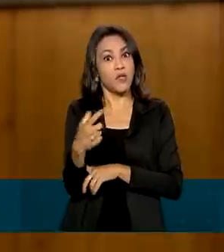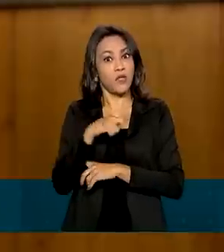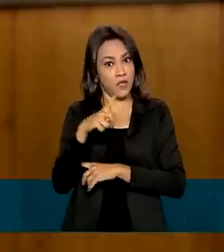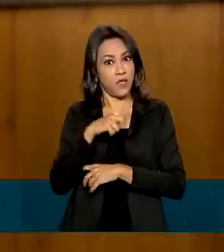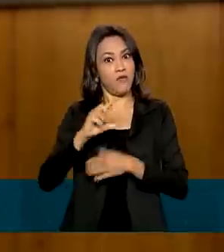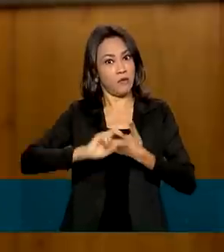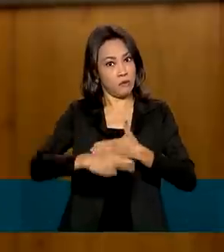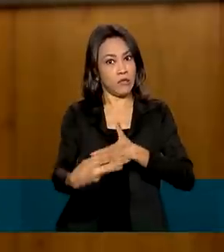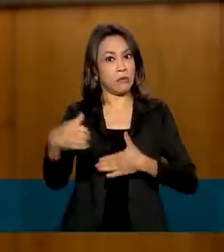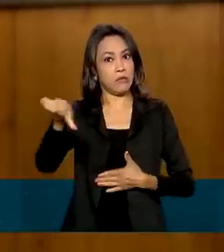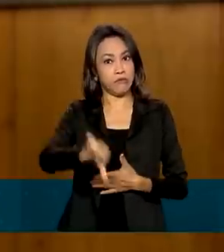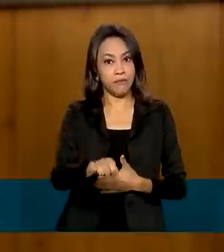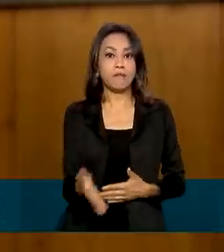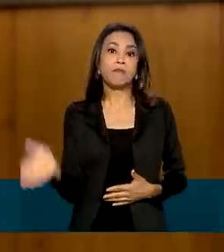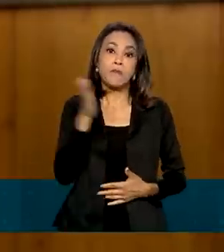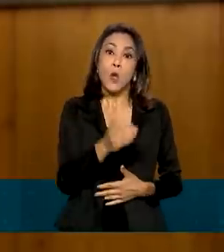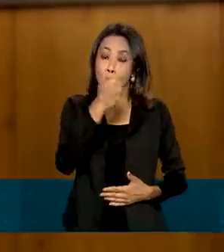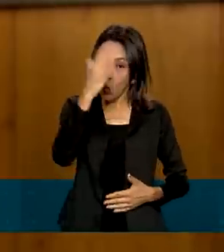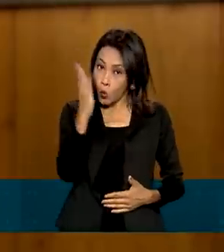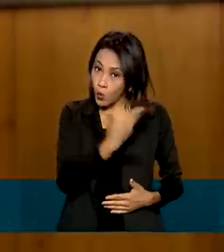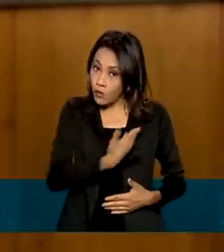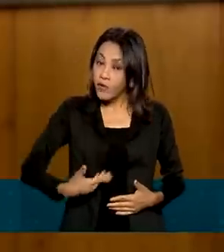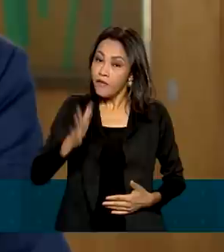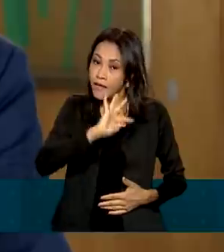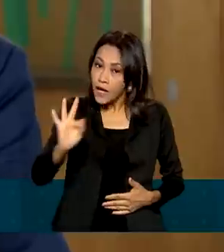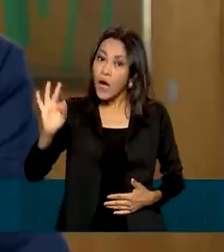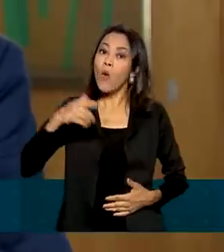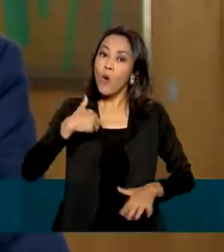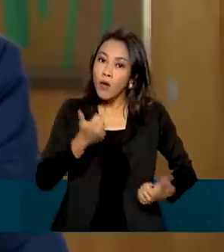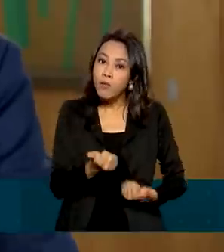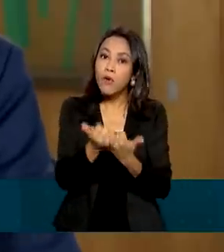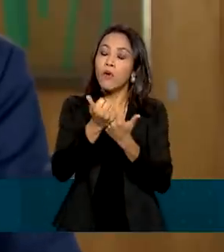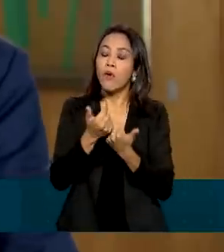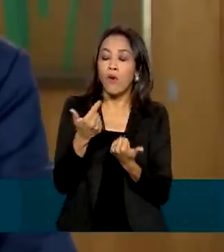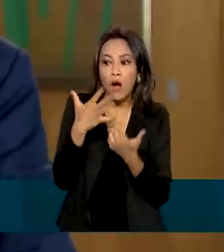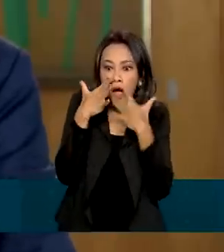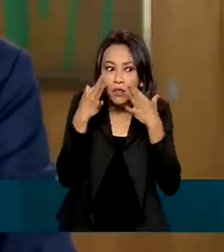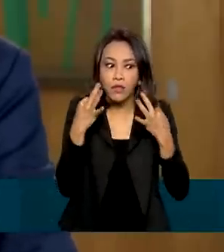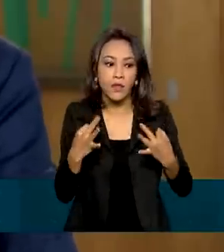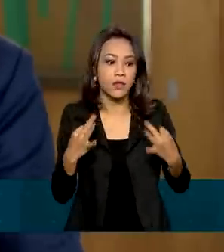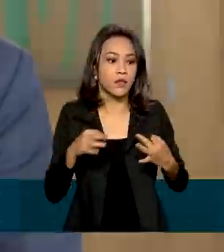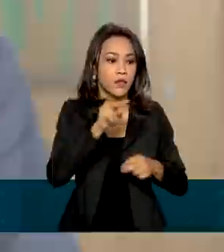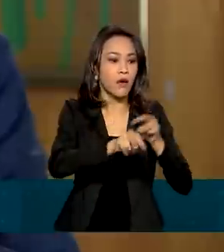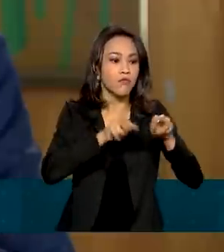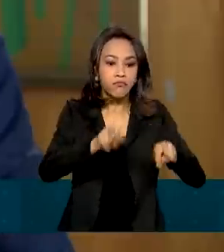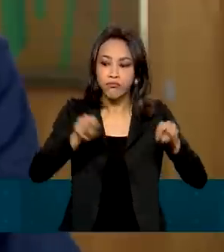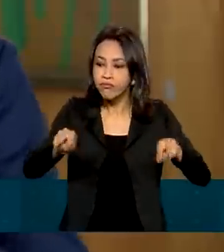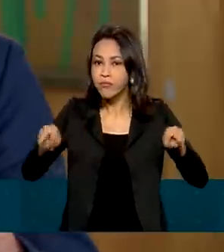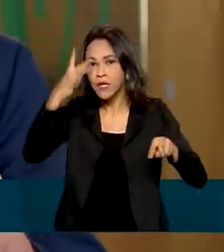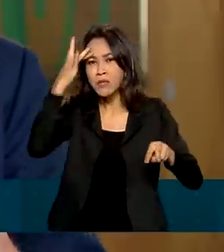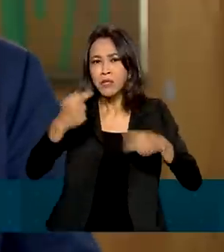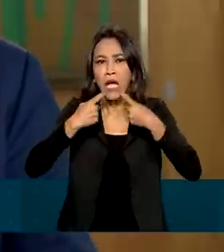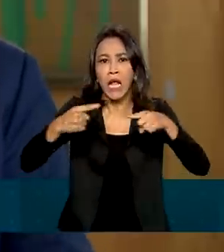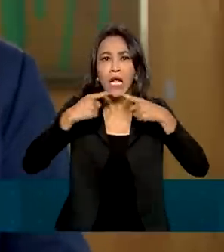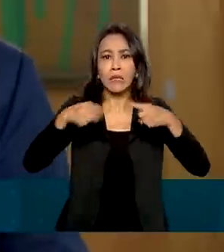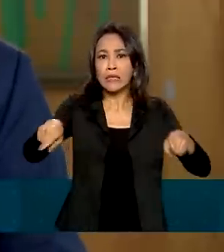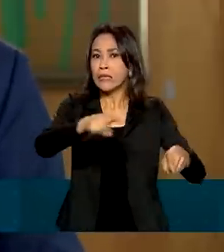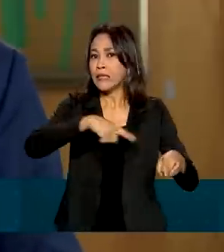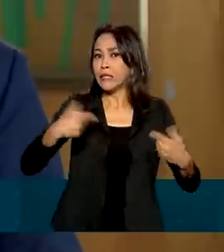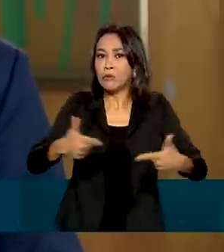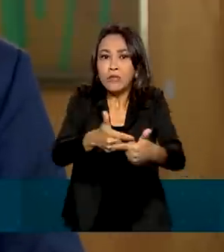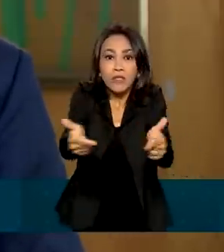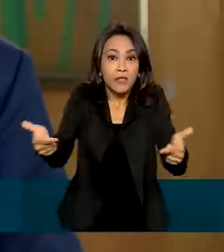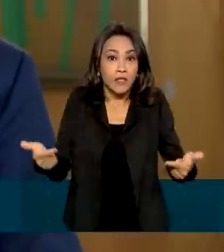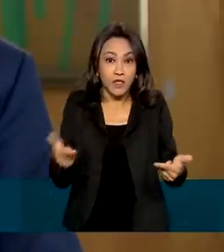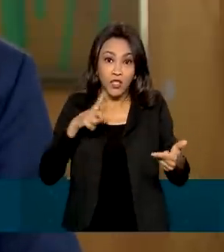O governo federal fez sua parte, foi sensível ao reclamo, né, às necessidades desses mais humildes. Conseguimos espaço no